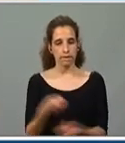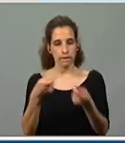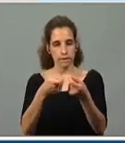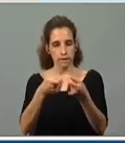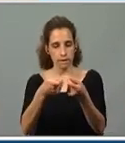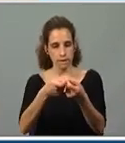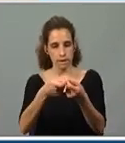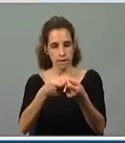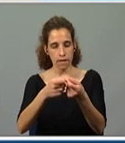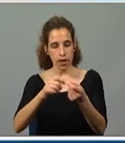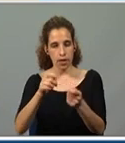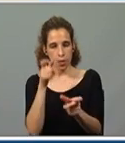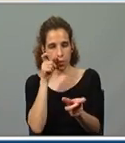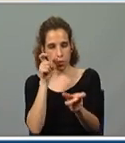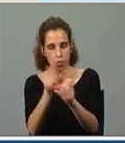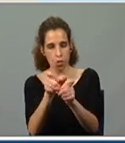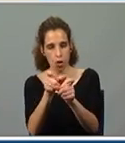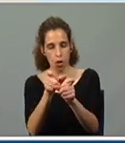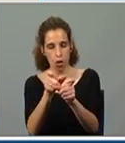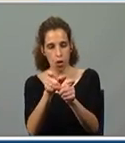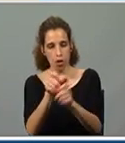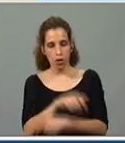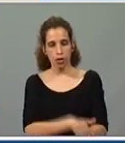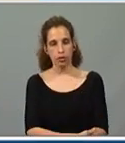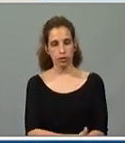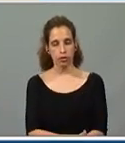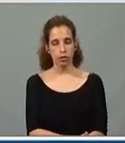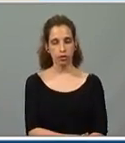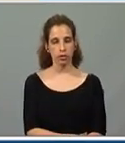aproximar, vamos controlar o fluxo.